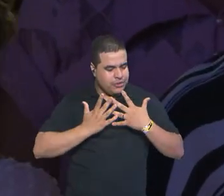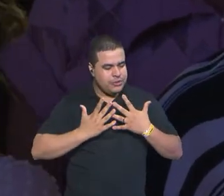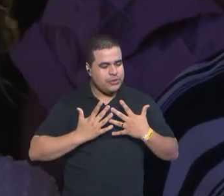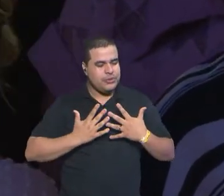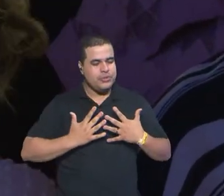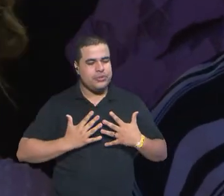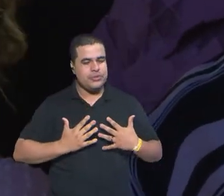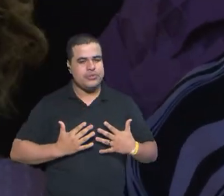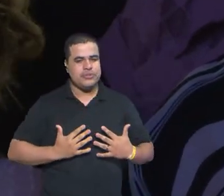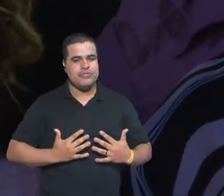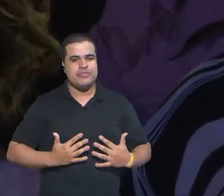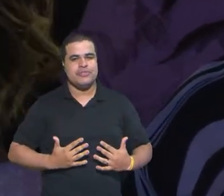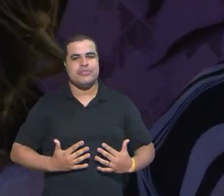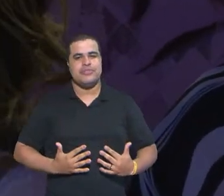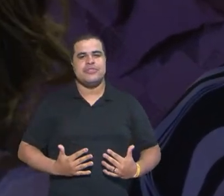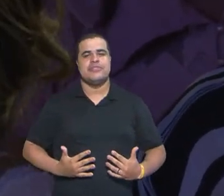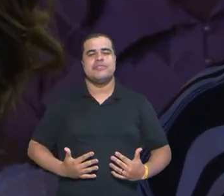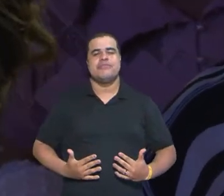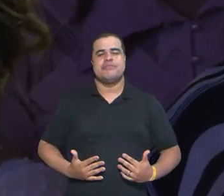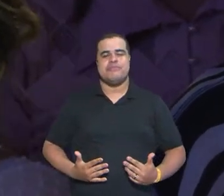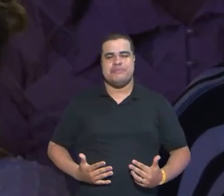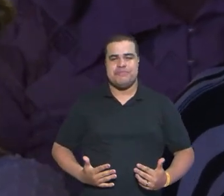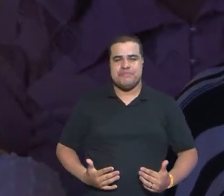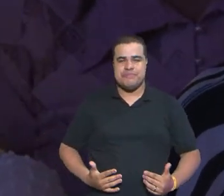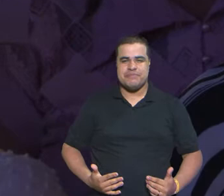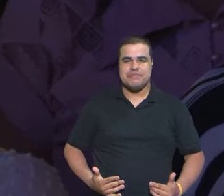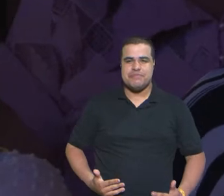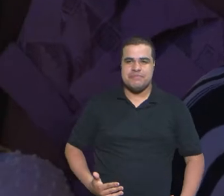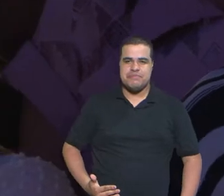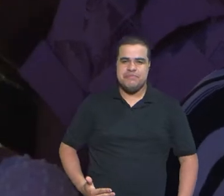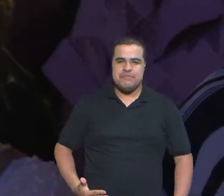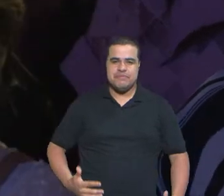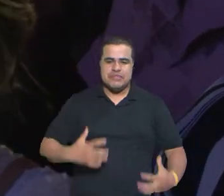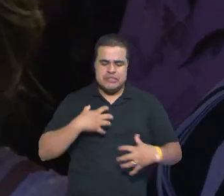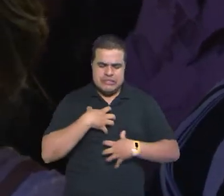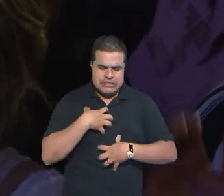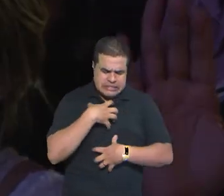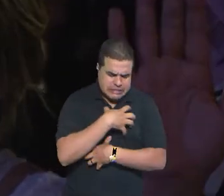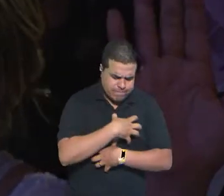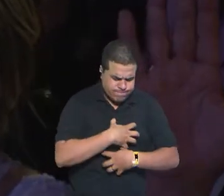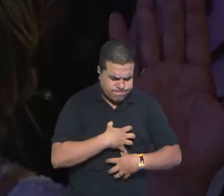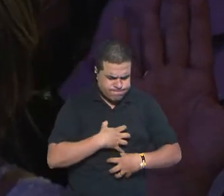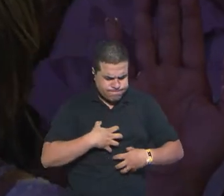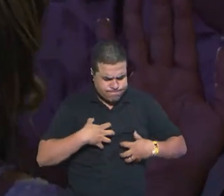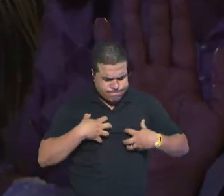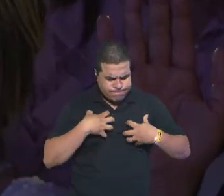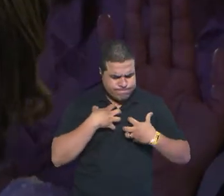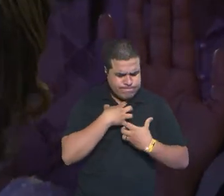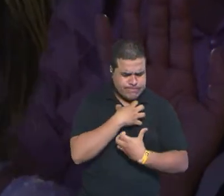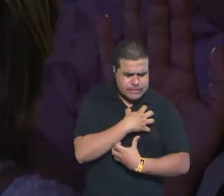o meu coração canta Mas canta vai